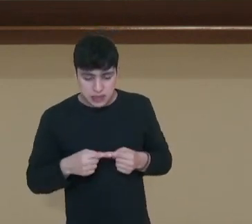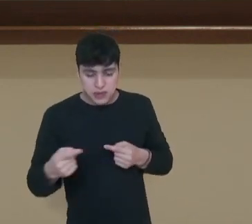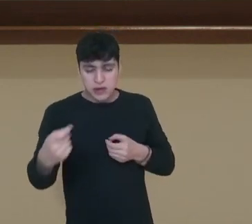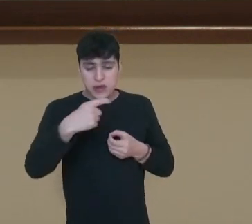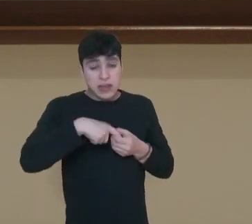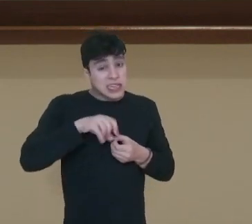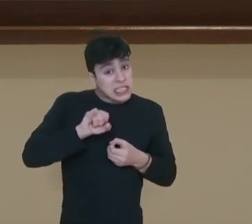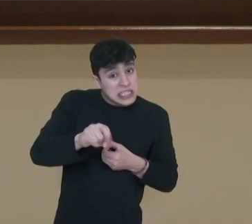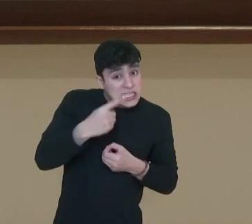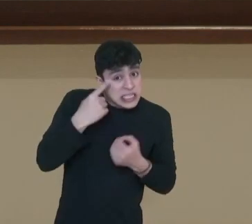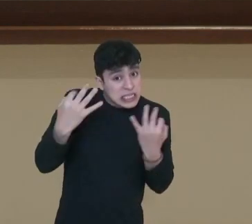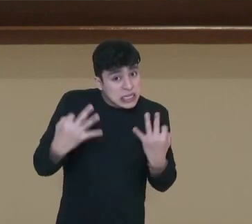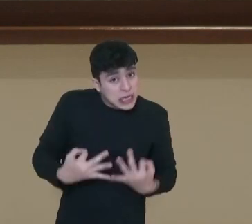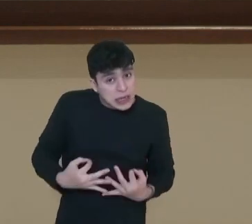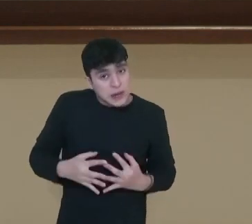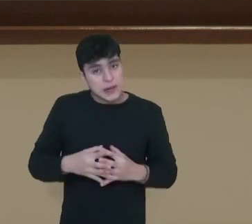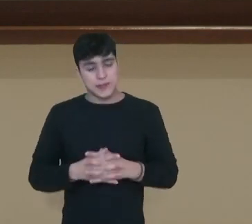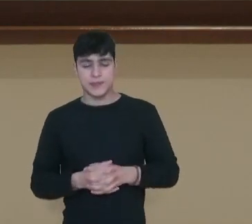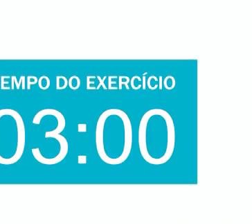para ver se está tudo certo.